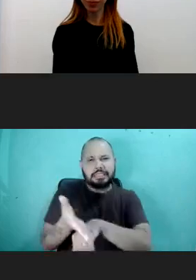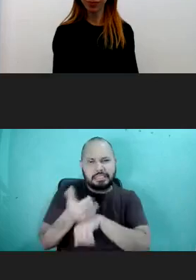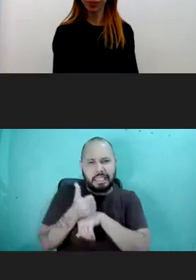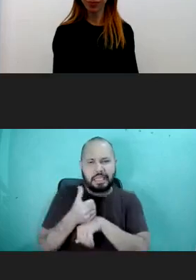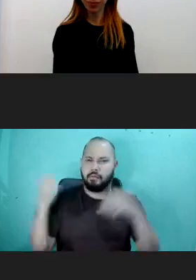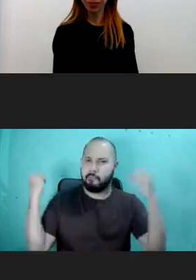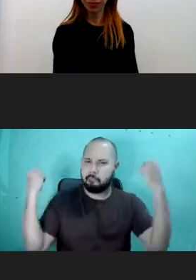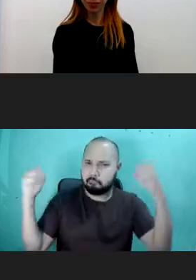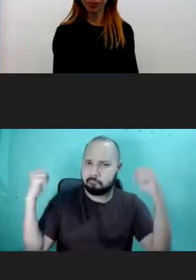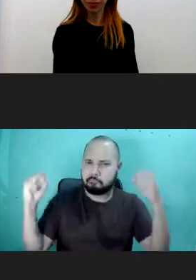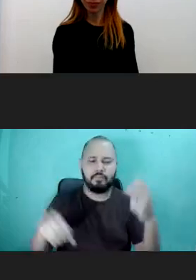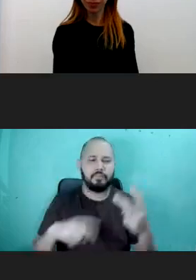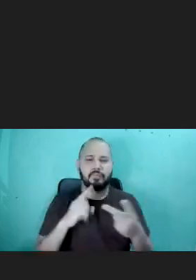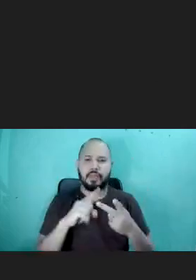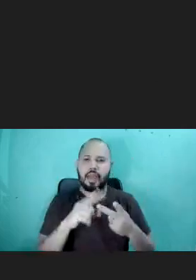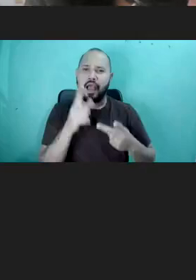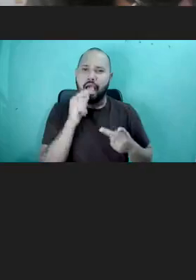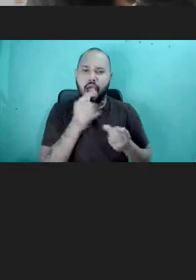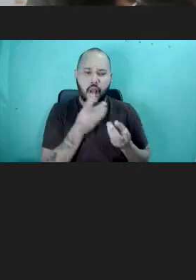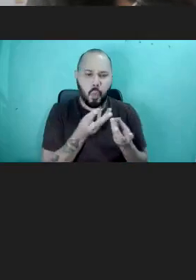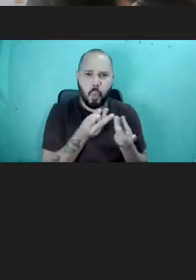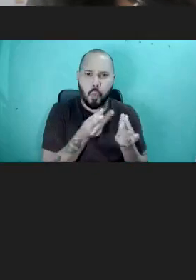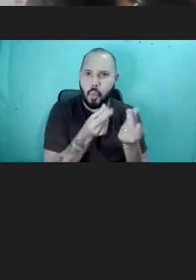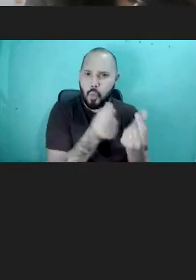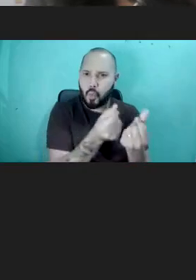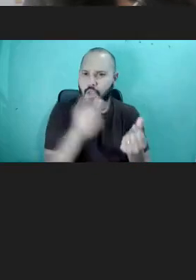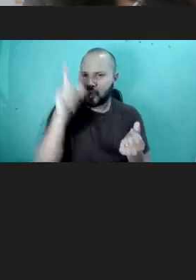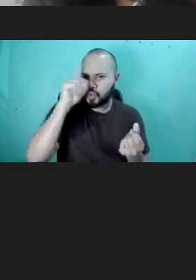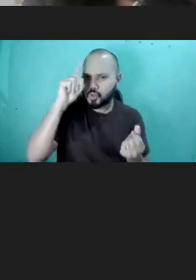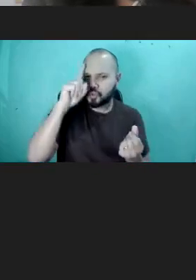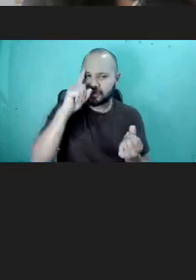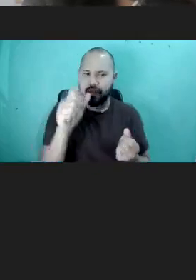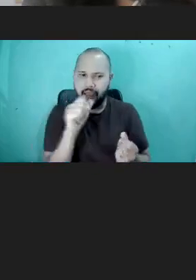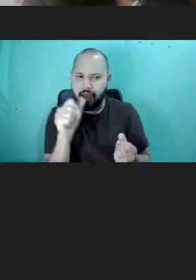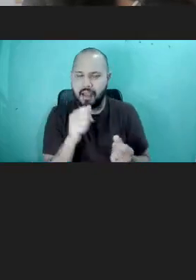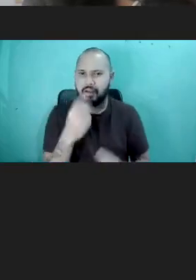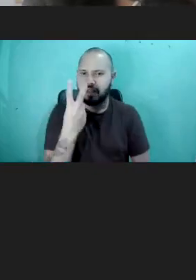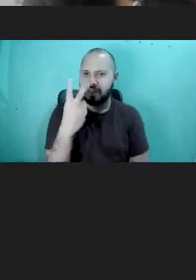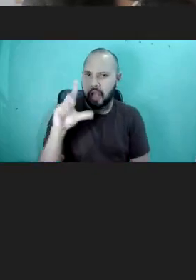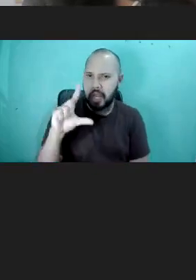litros de água eu preciso tomar, porque ainda tem dessas.